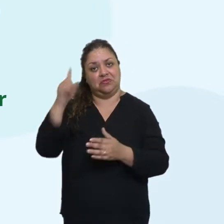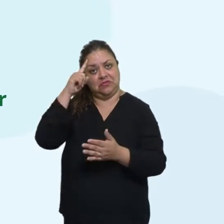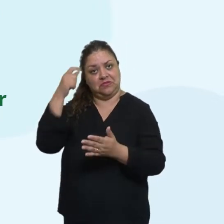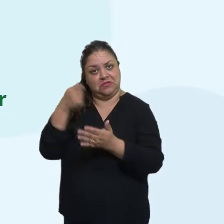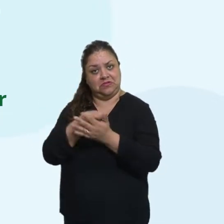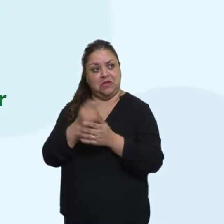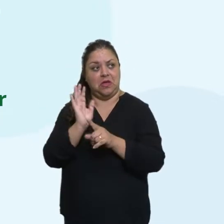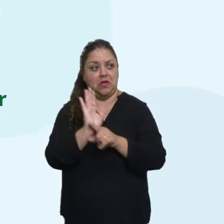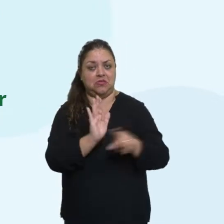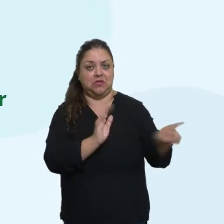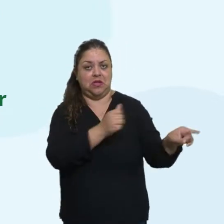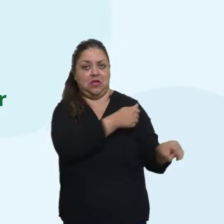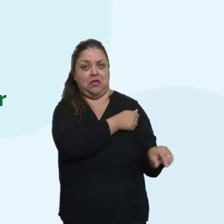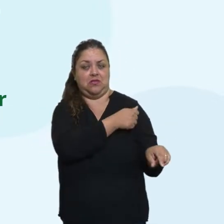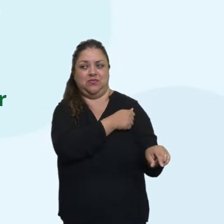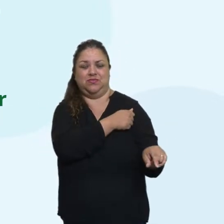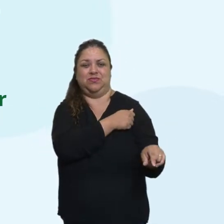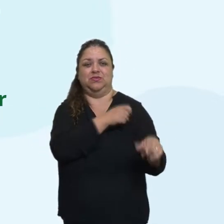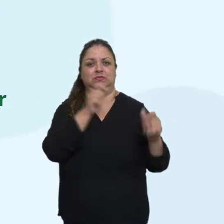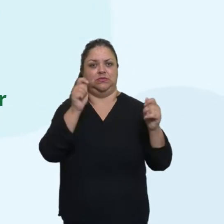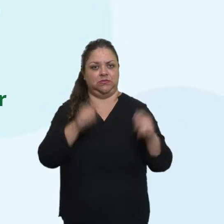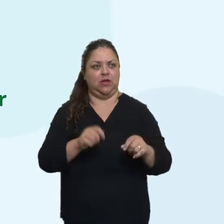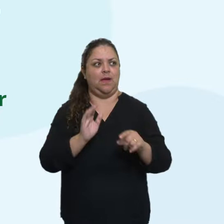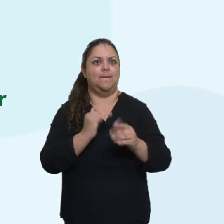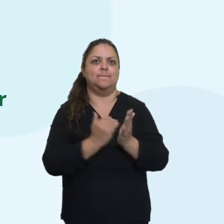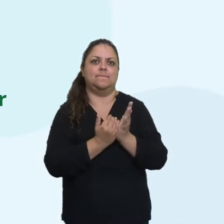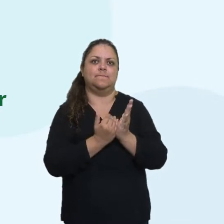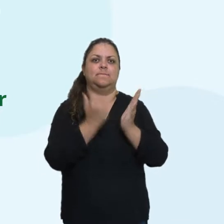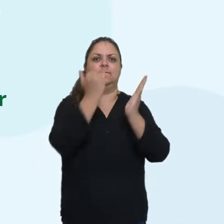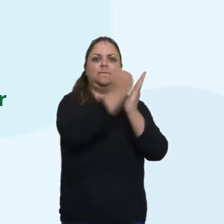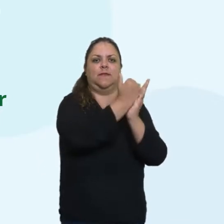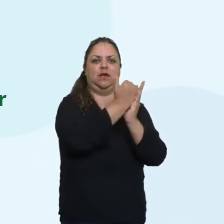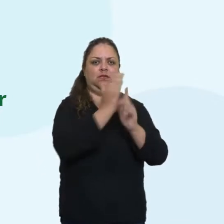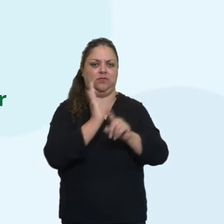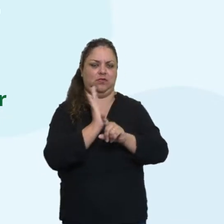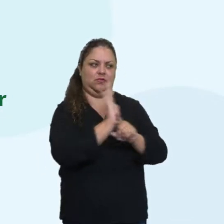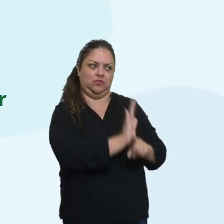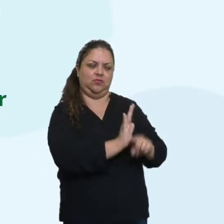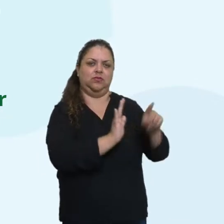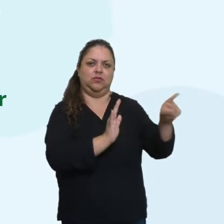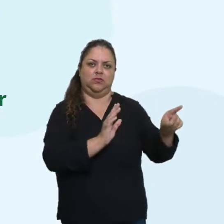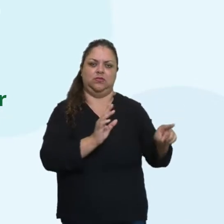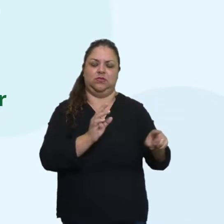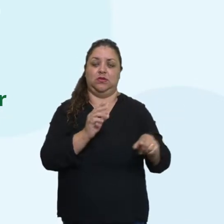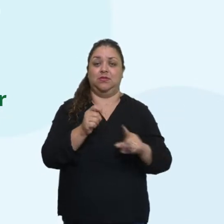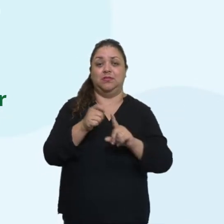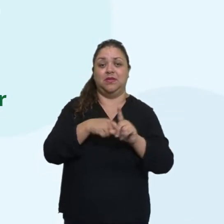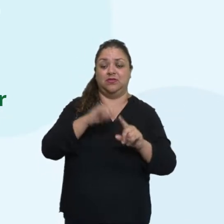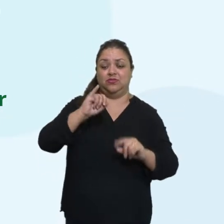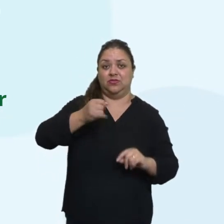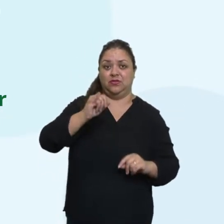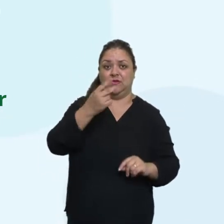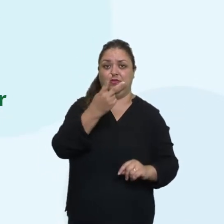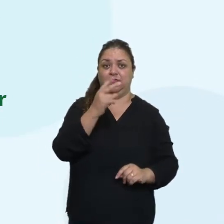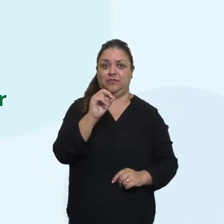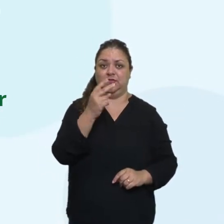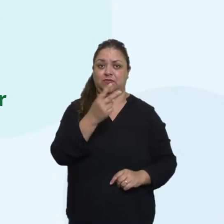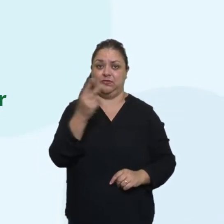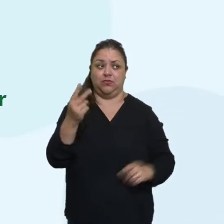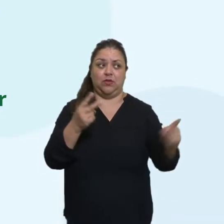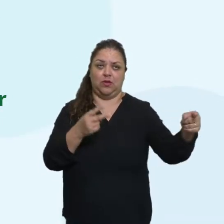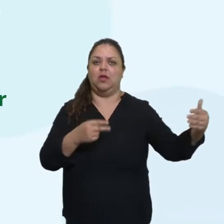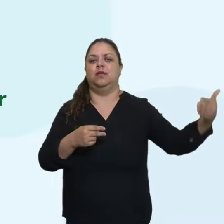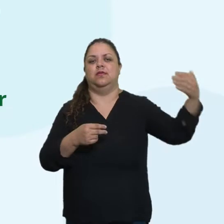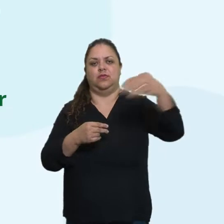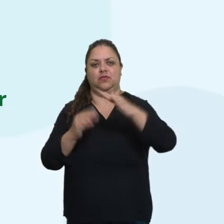em relação aos alunos que terão que fazer essa recuperação em janeiro em 2022 aqueles alunos que